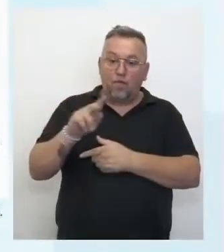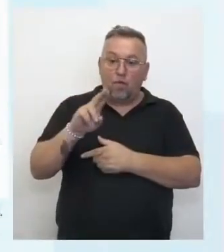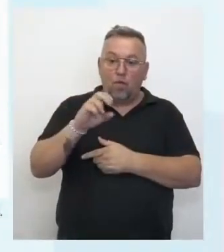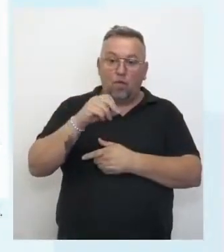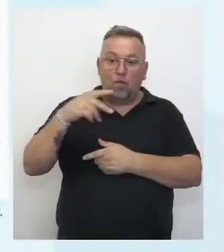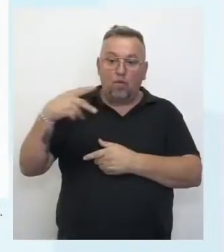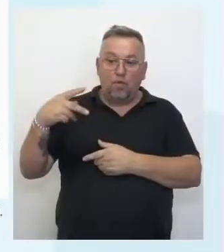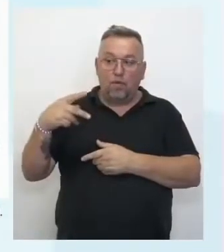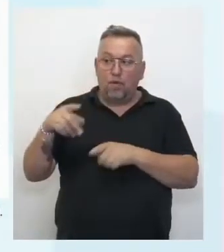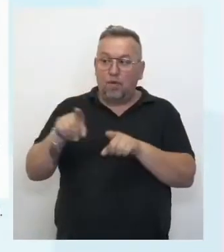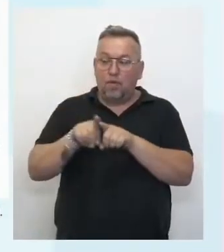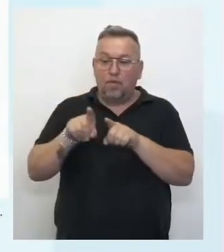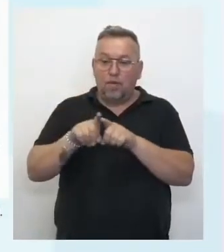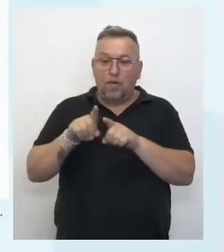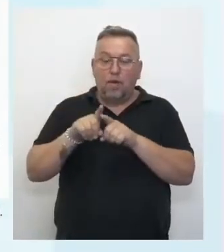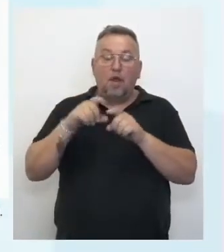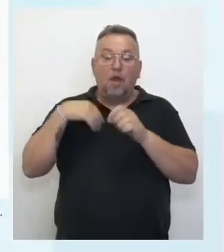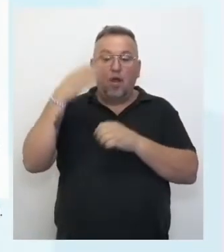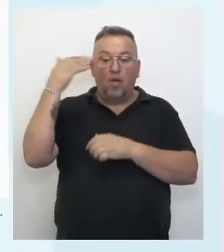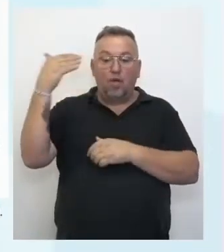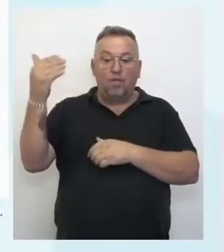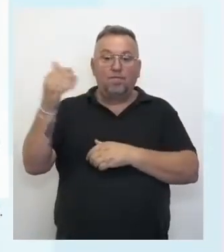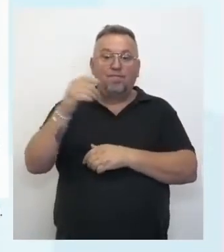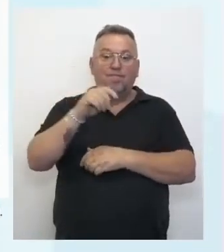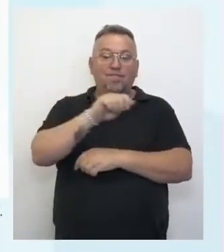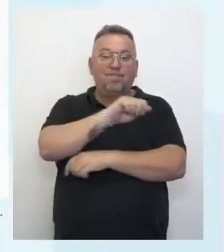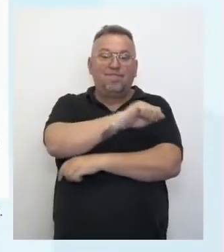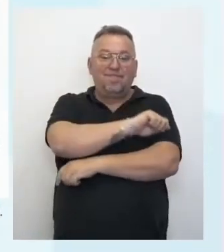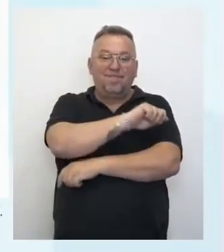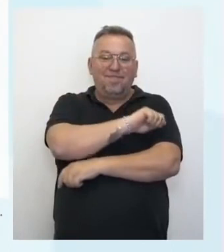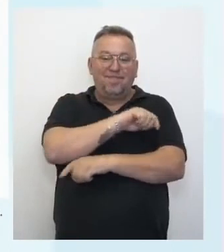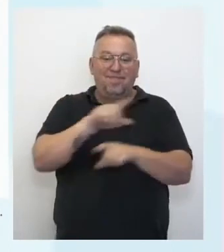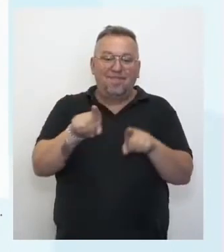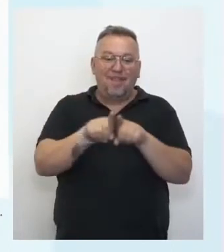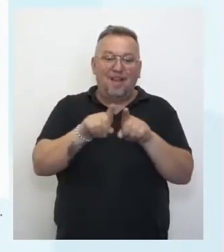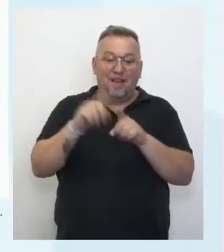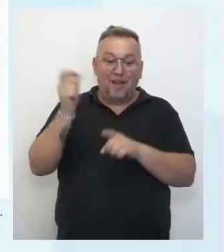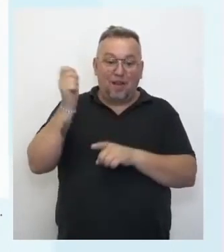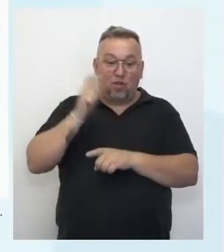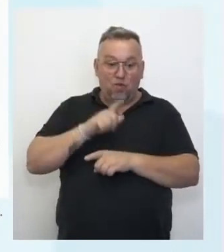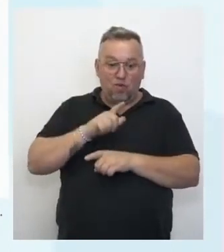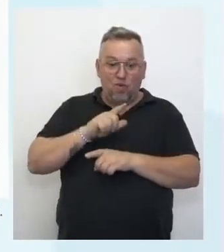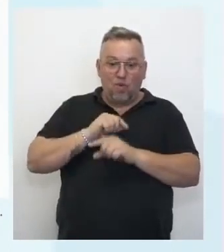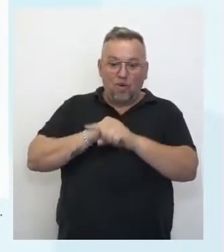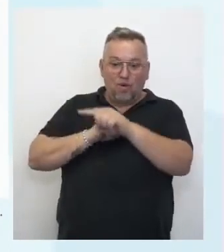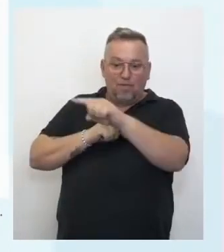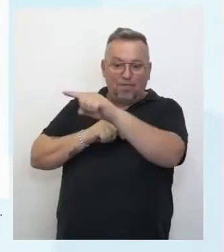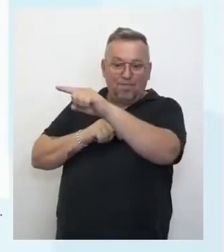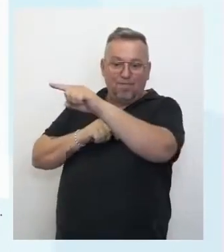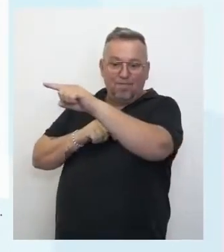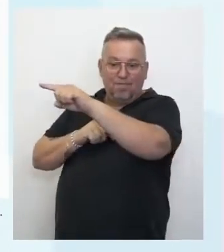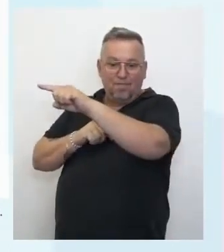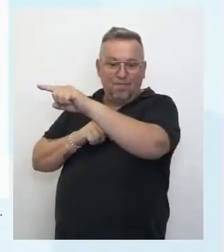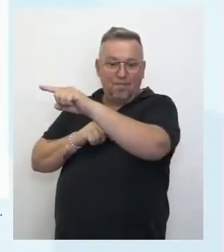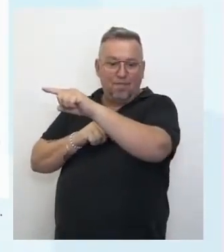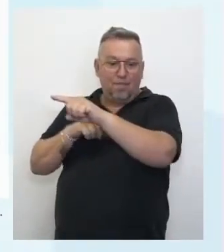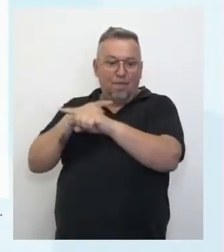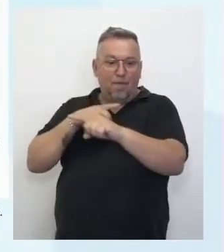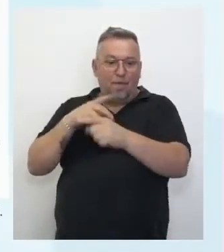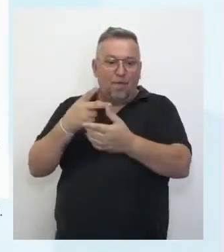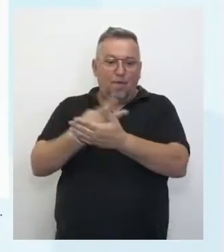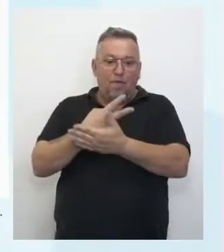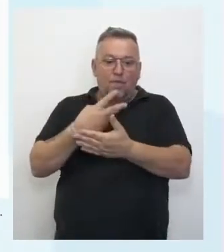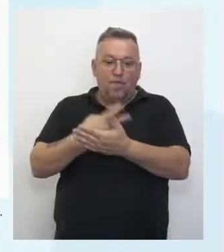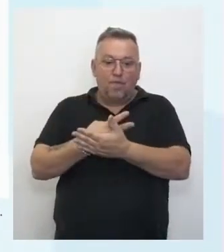Milton Santos, é homenageado por alunos. E o subtítulo está em azul. Lembrando que acredito que tenha saído com um erro de digitação,